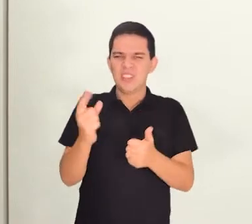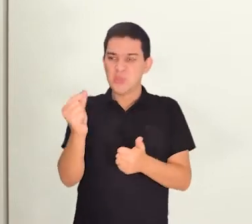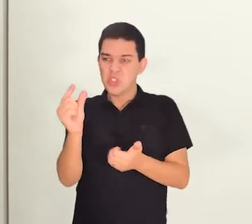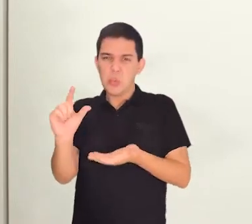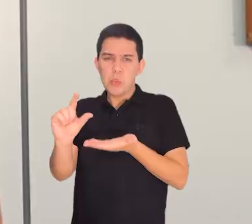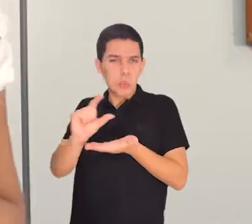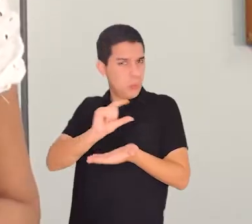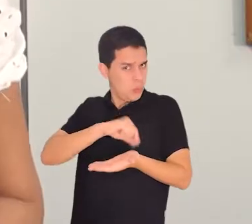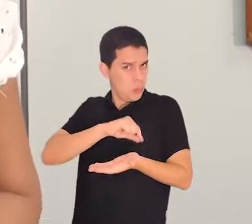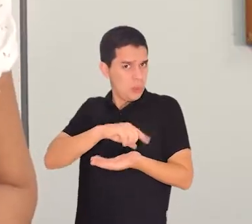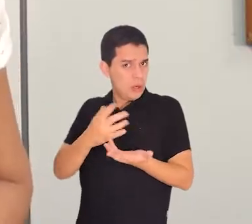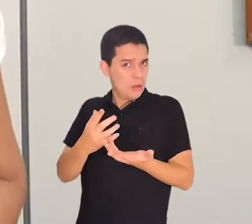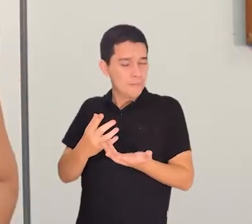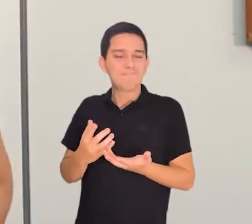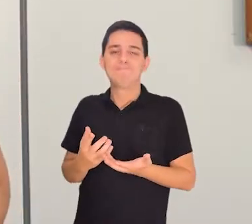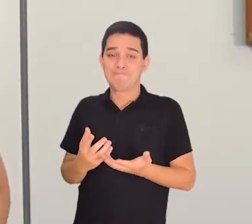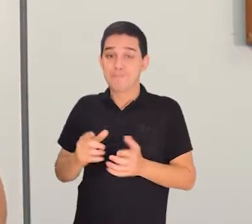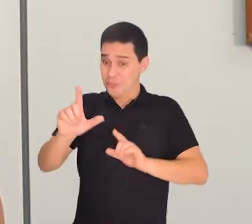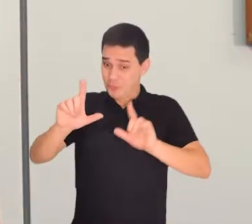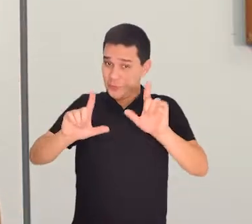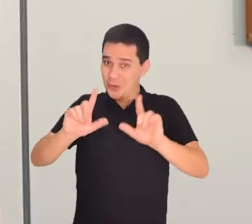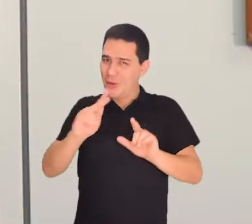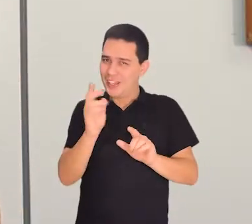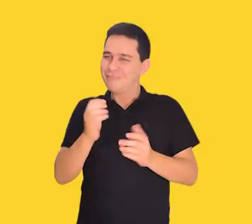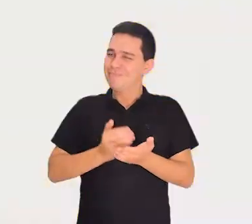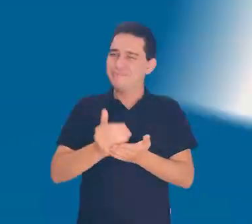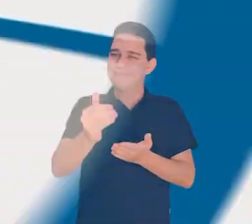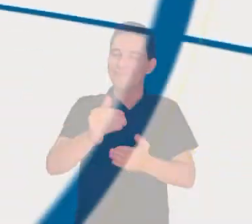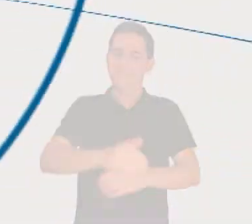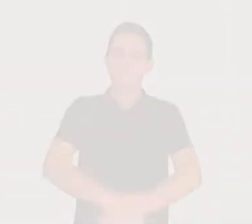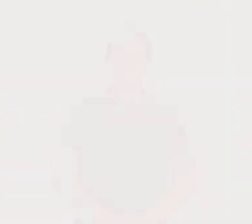se tem? Hora Extra está no ar.